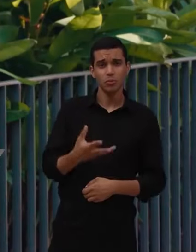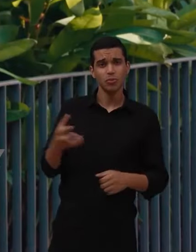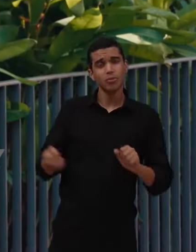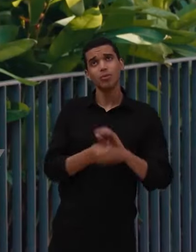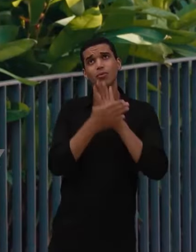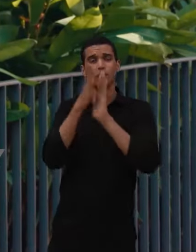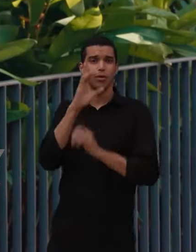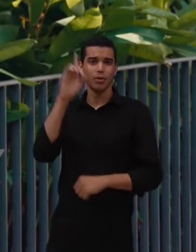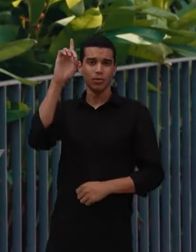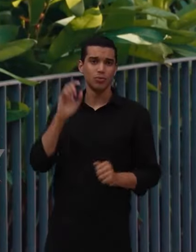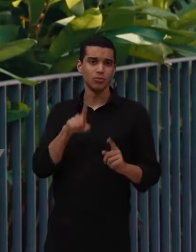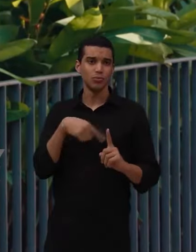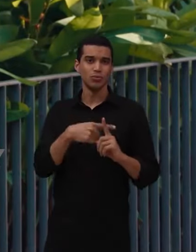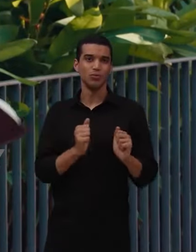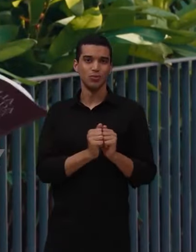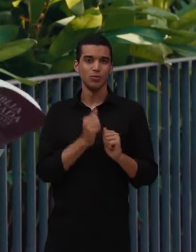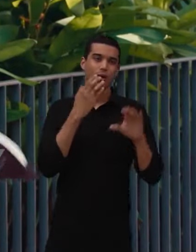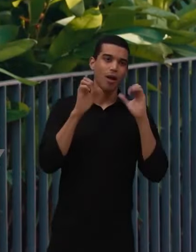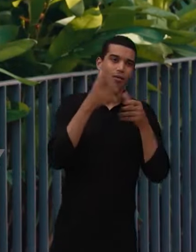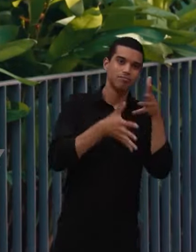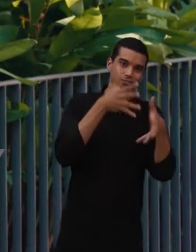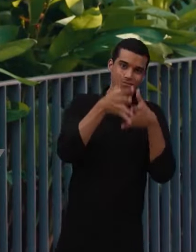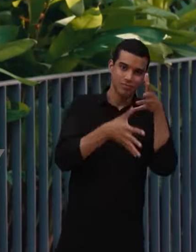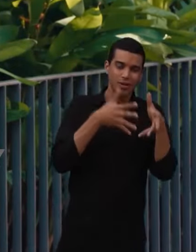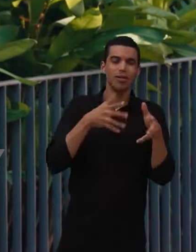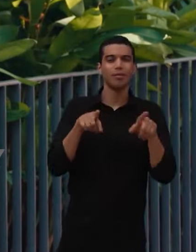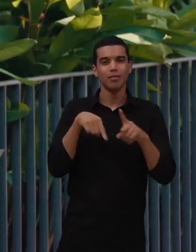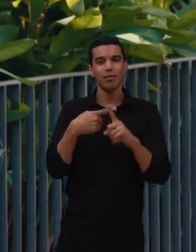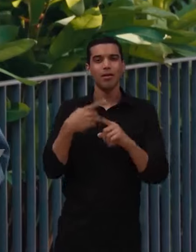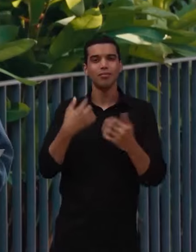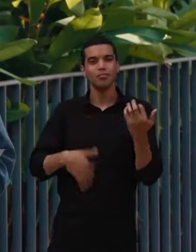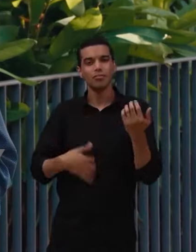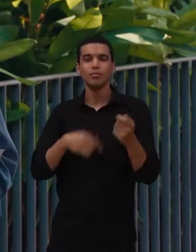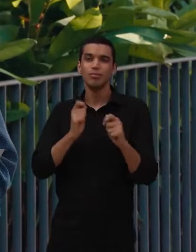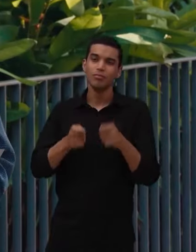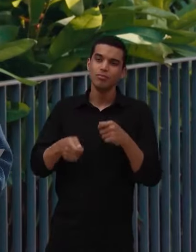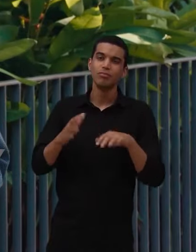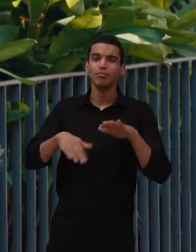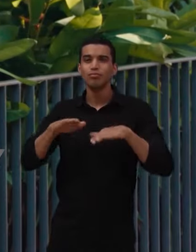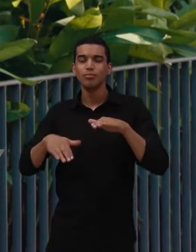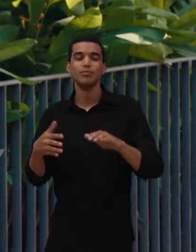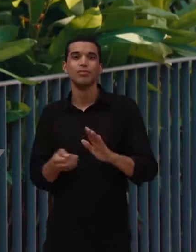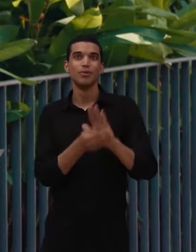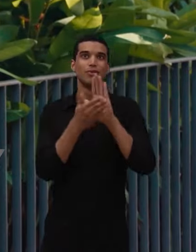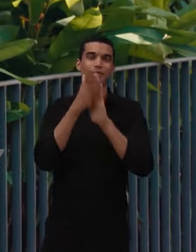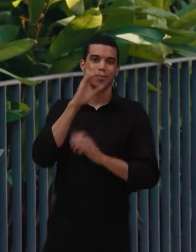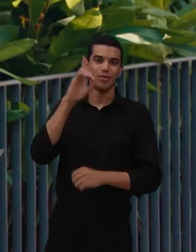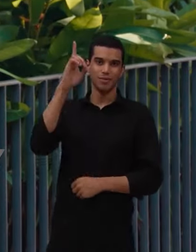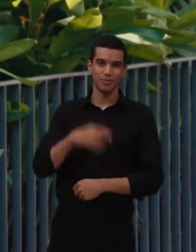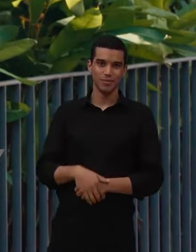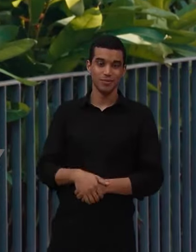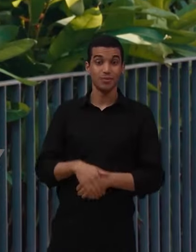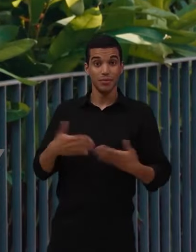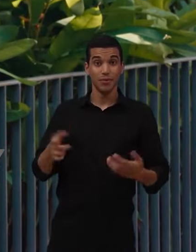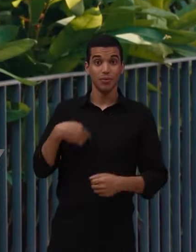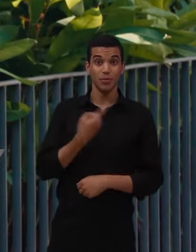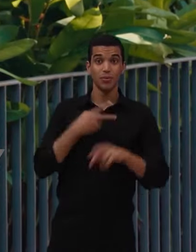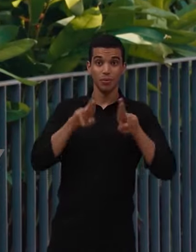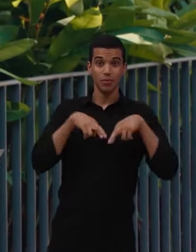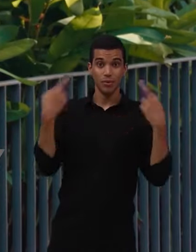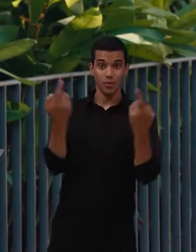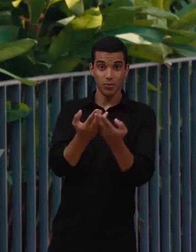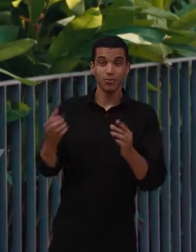Deus. Então, quando nos reunimos na presença do Senhor, seja com a harpa, seja com o